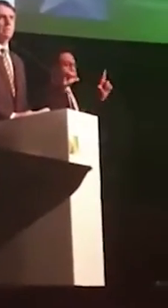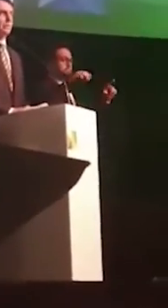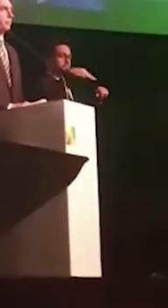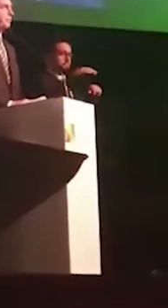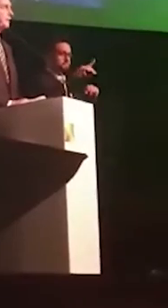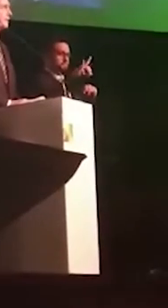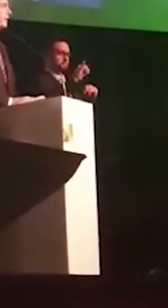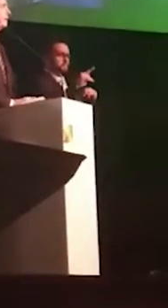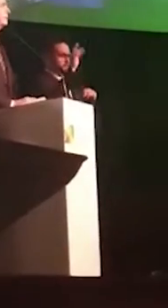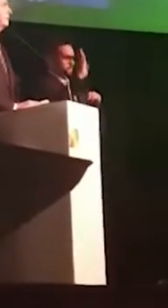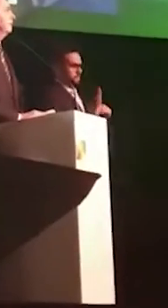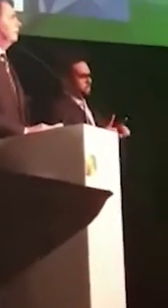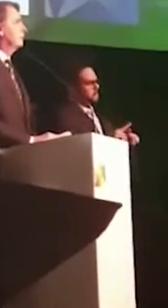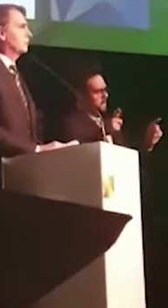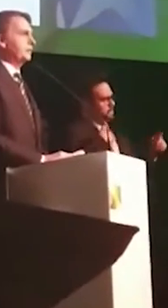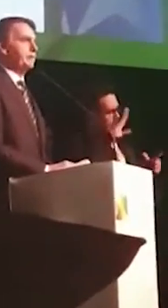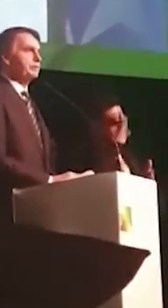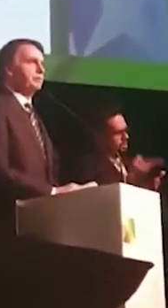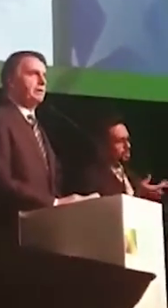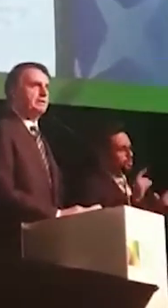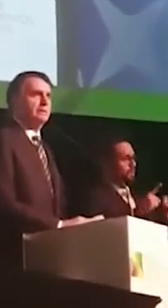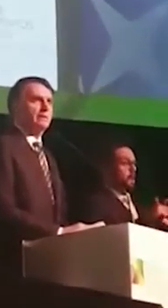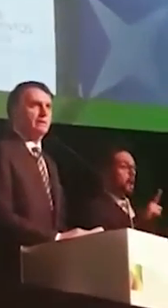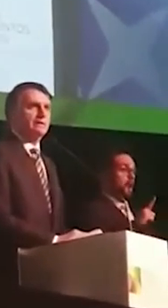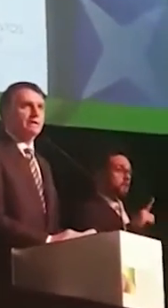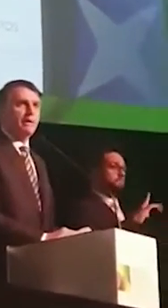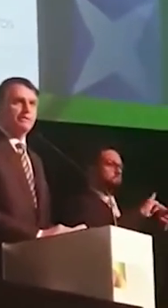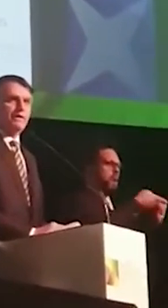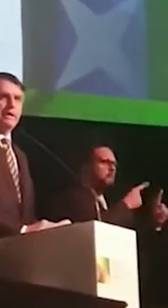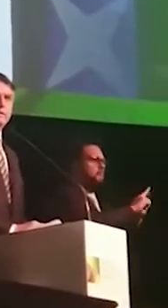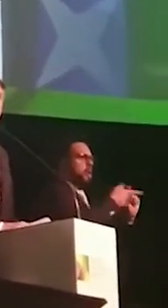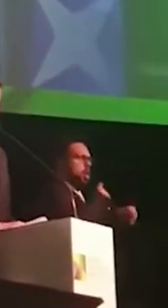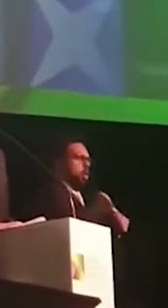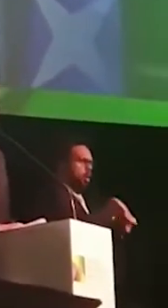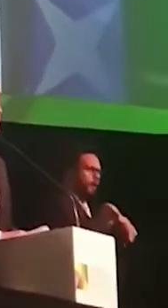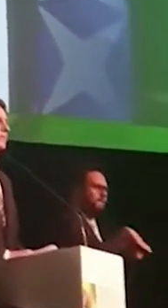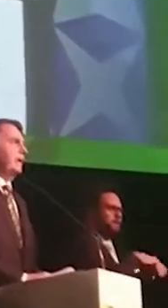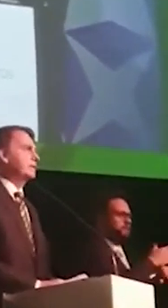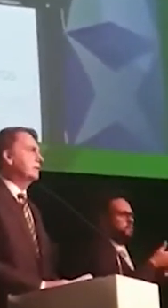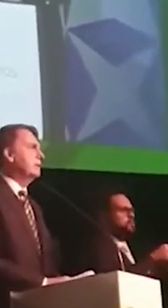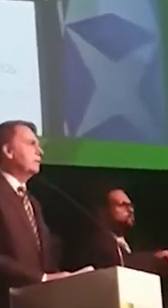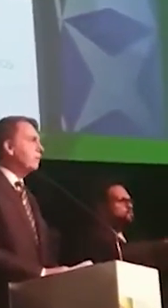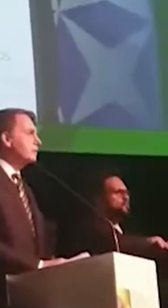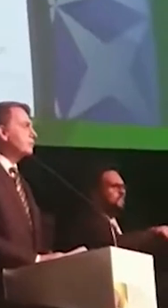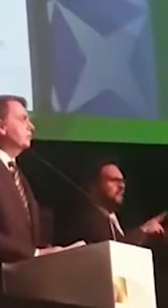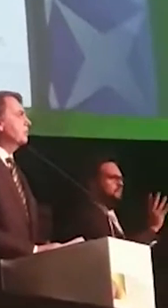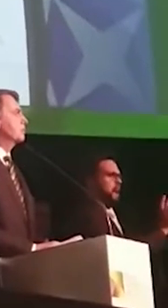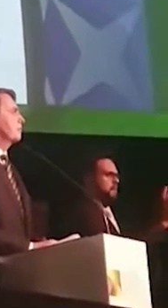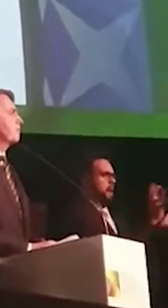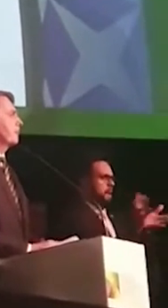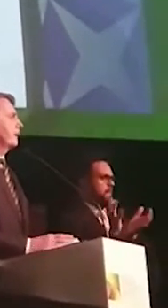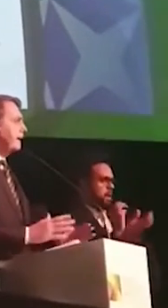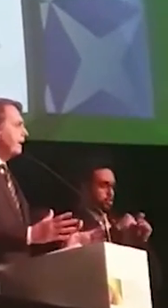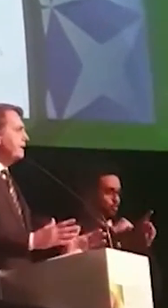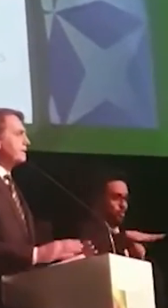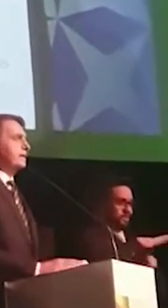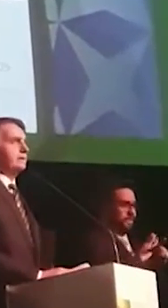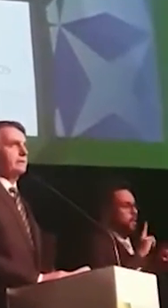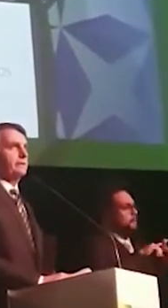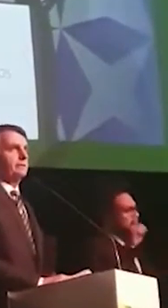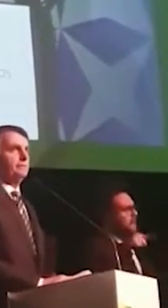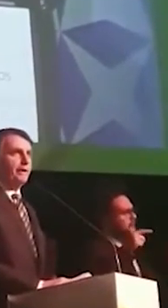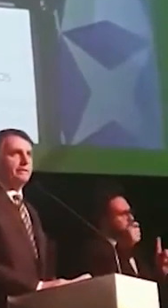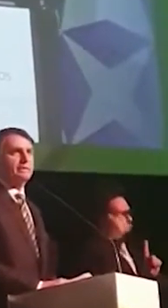acredito, pelo que conversei com as pessoas das mais variadas camadas sociais, foi um discurso